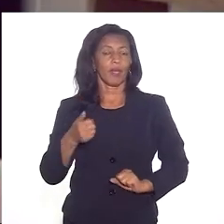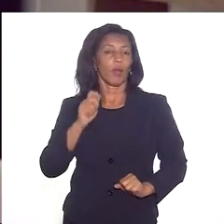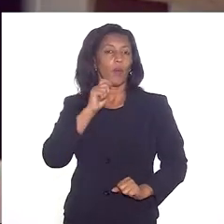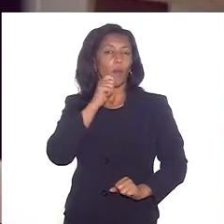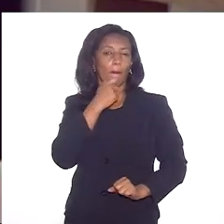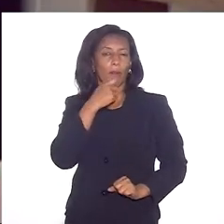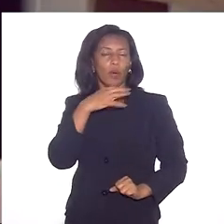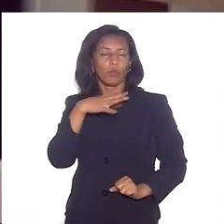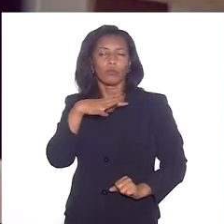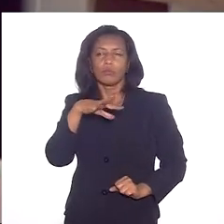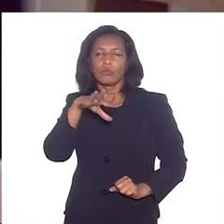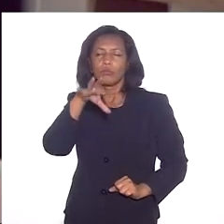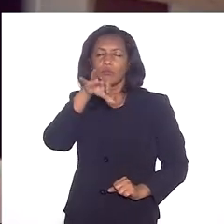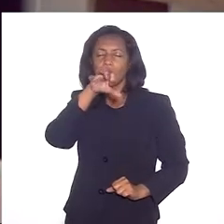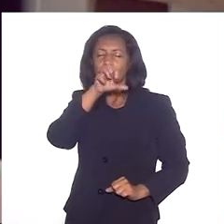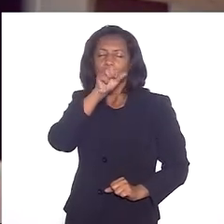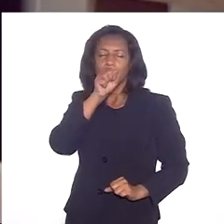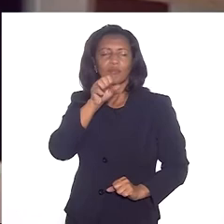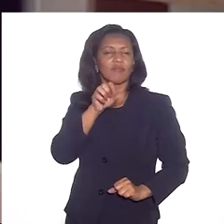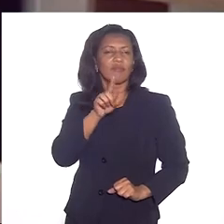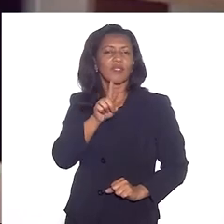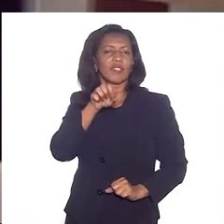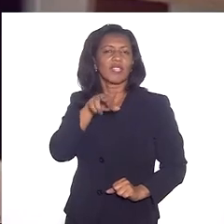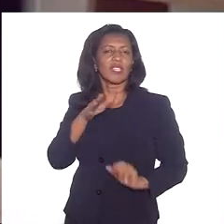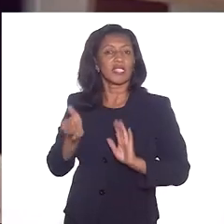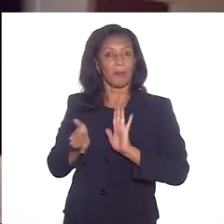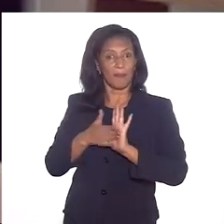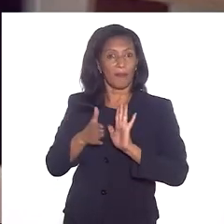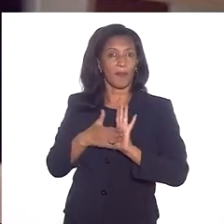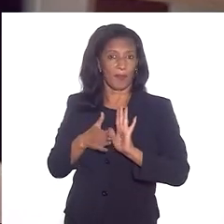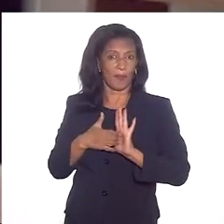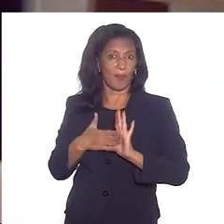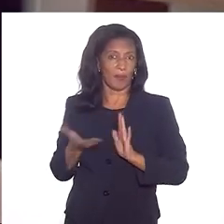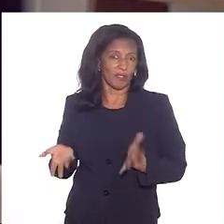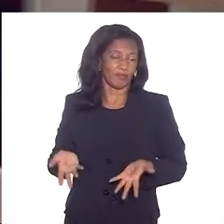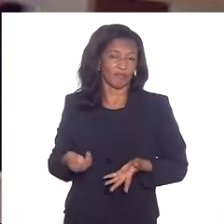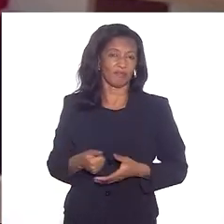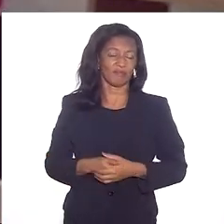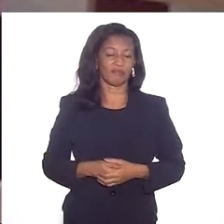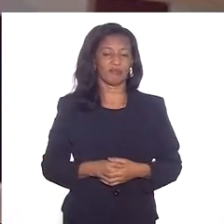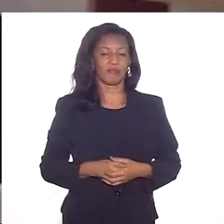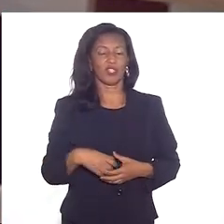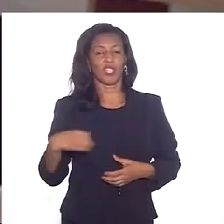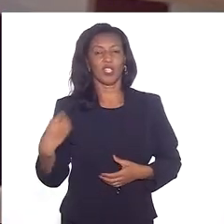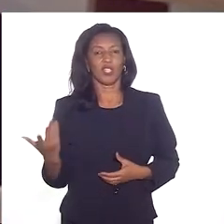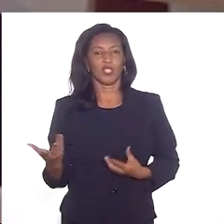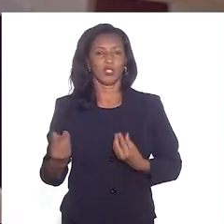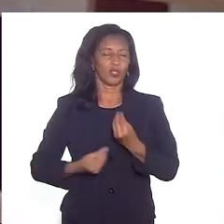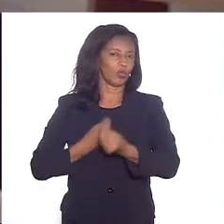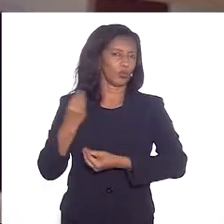pão com esse aroma, né? Essa proposta, né?